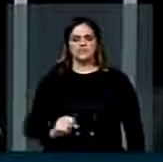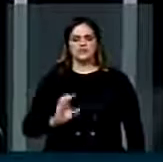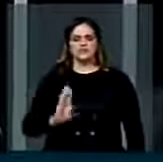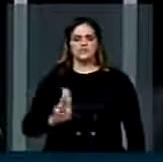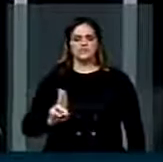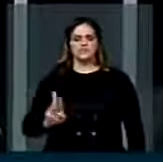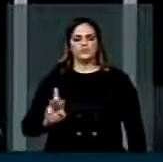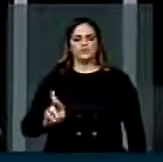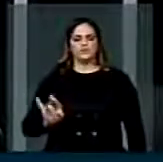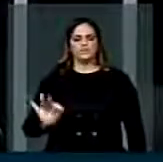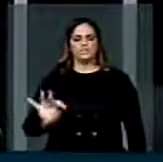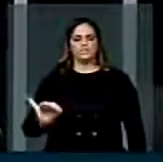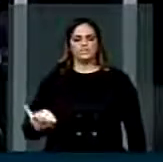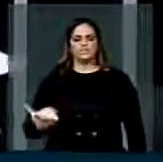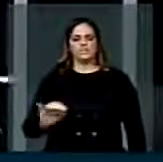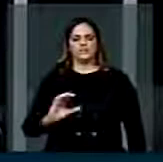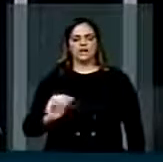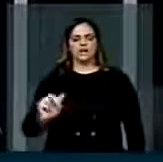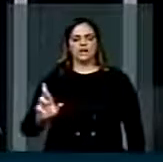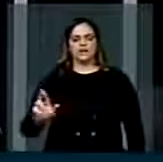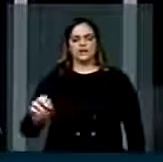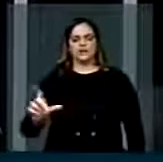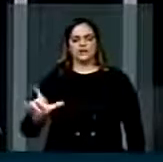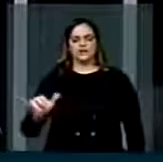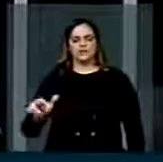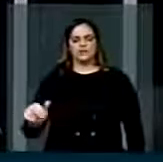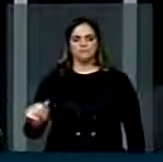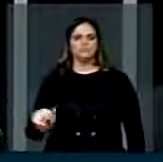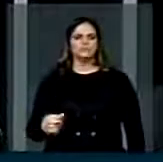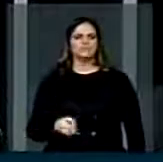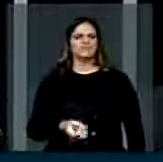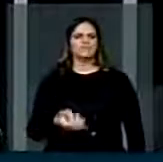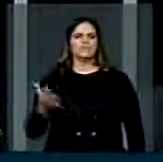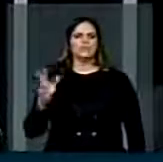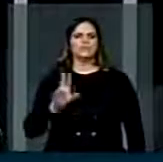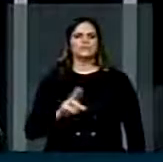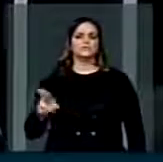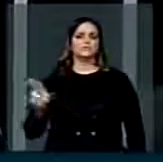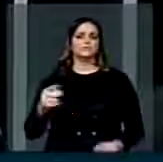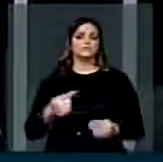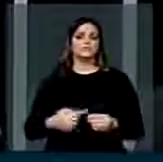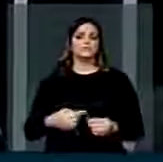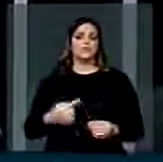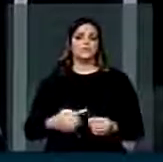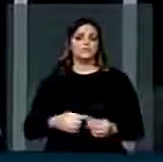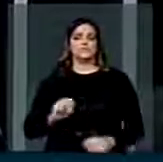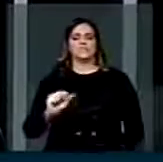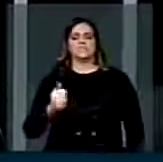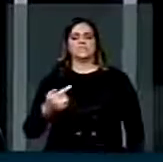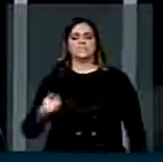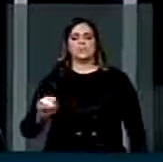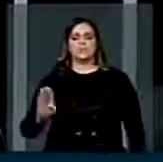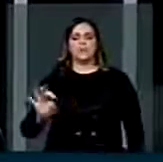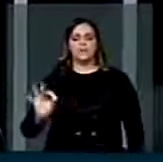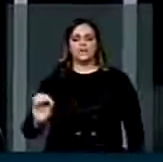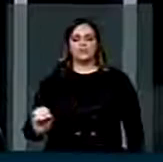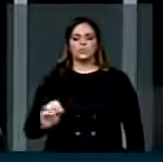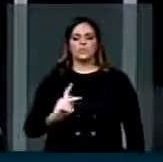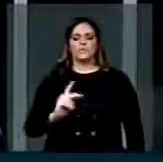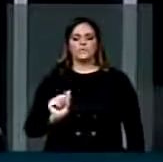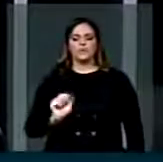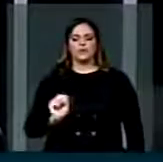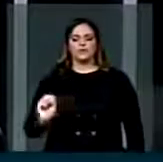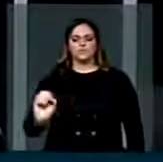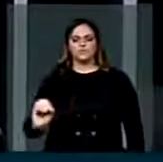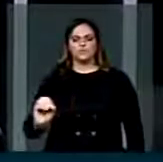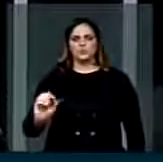Buriti Bravo, Carolina. Portanto, São Bento, Passo do Lumiar, foram esses